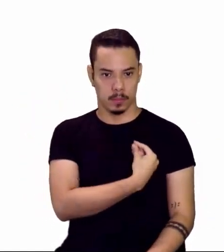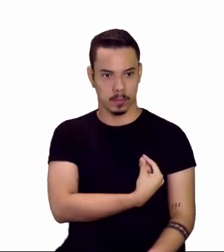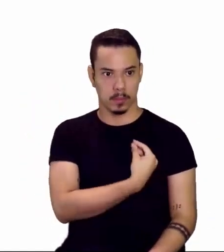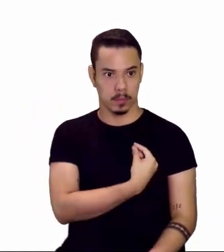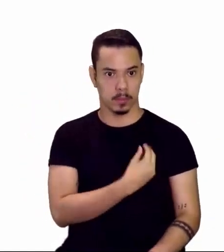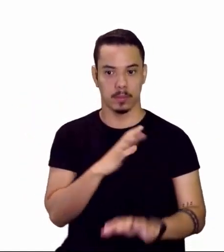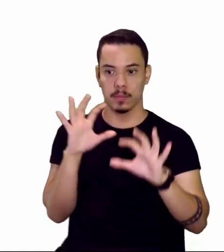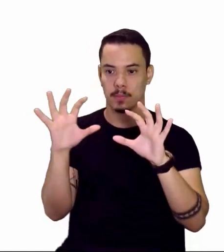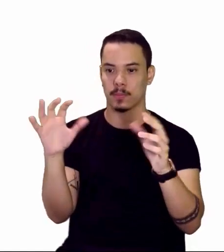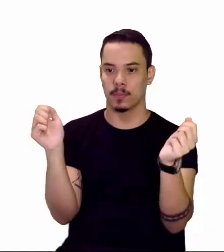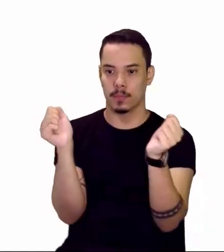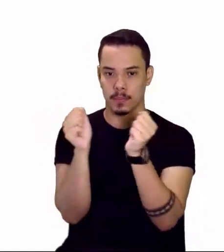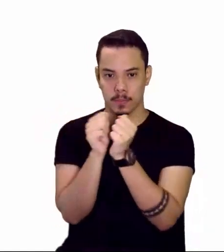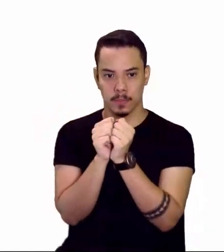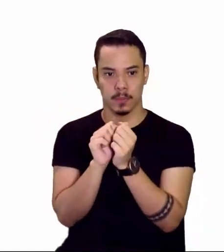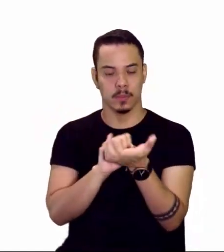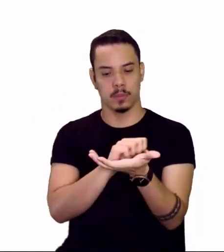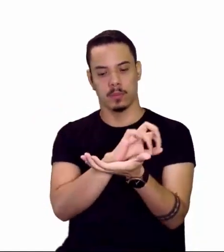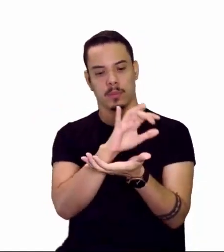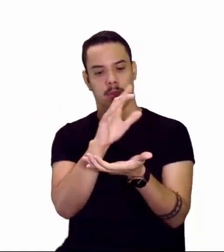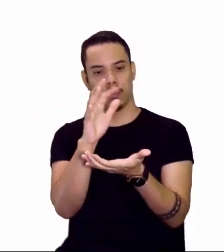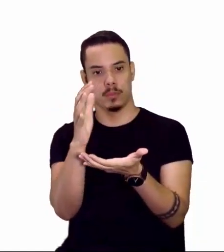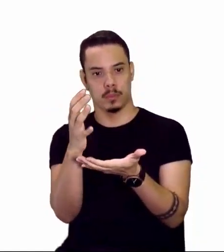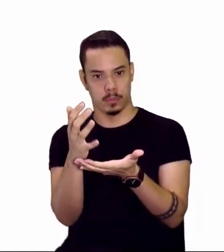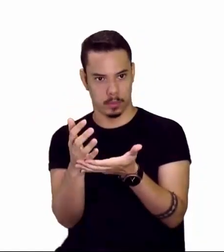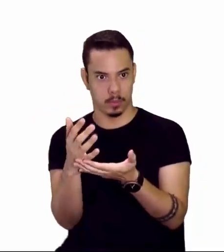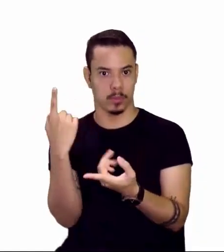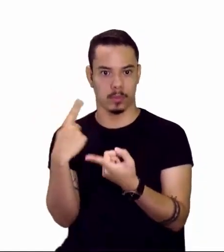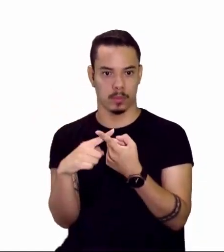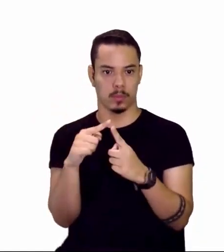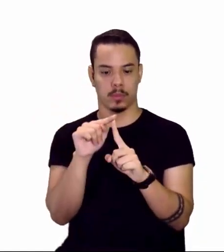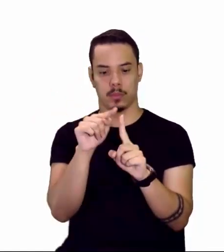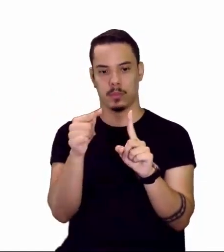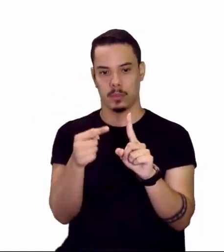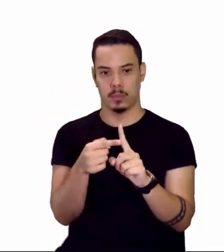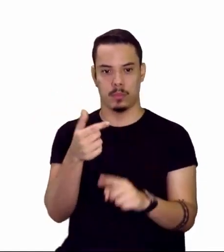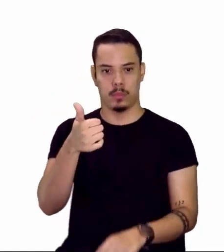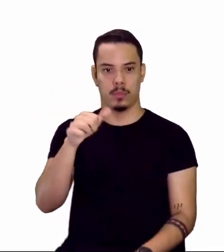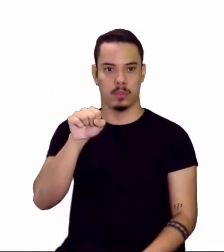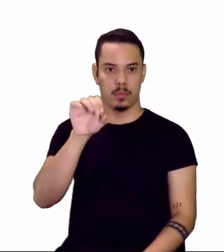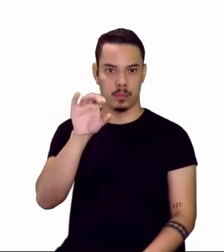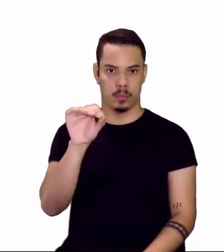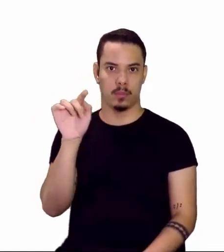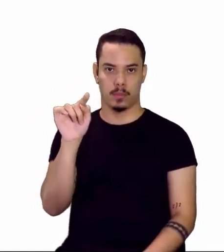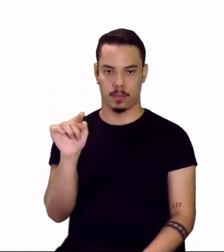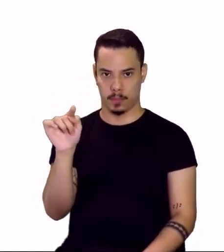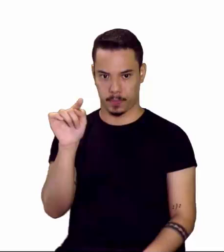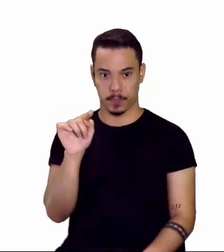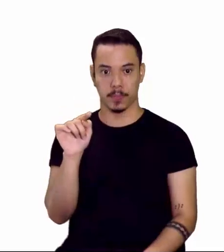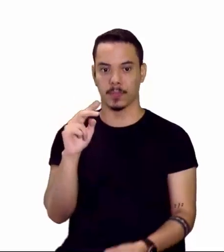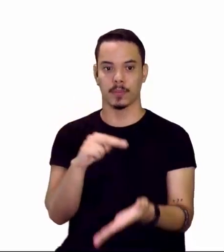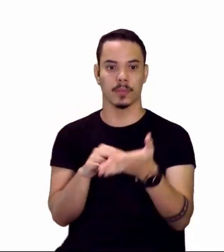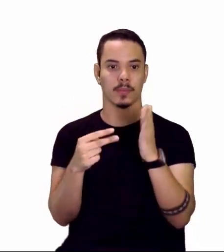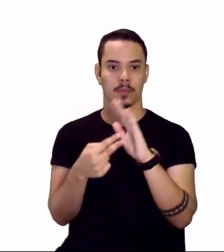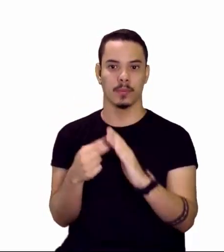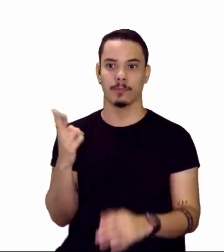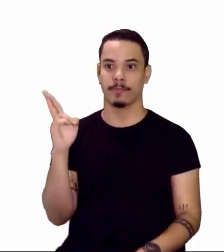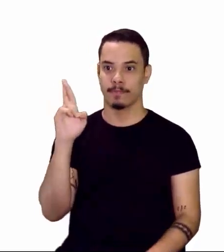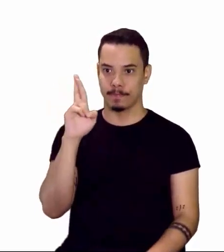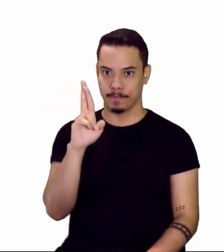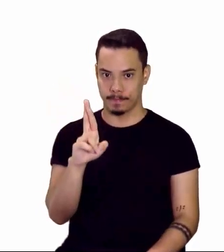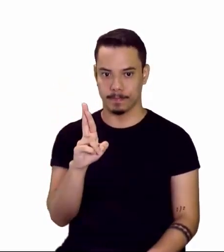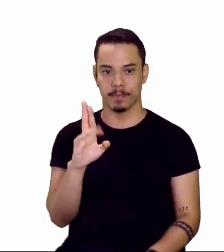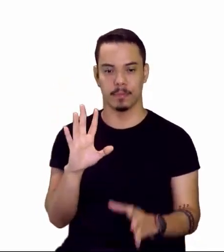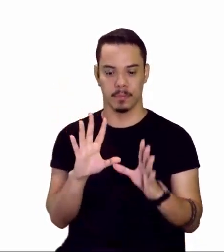diante de uma geometria cujo ângulo é 180 graus, o que está representado